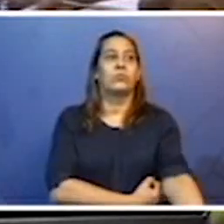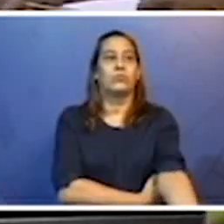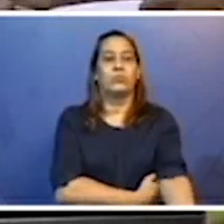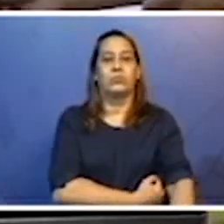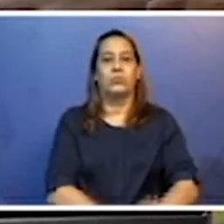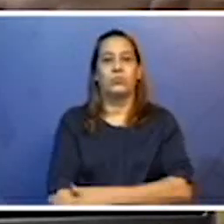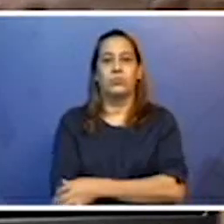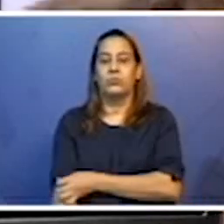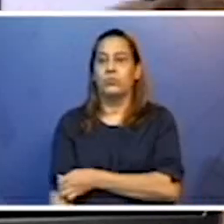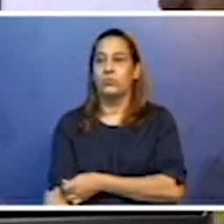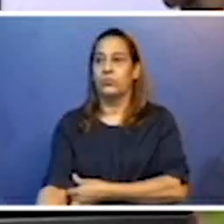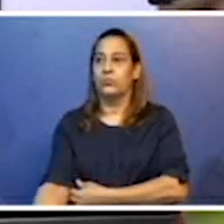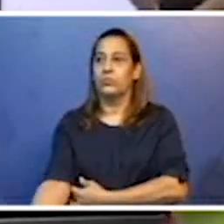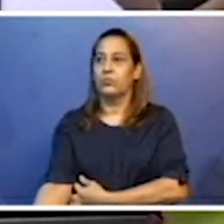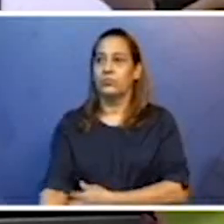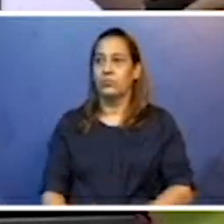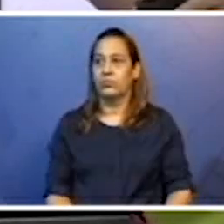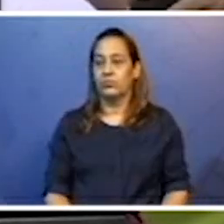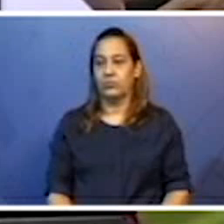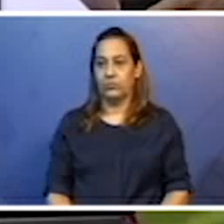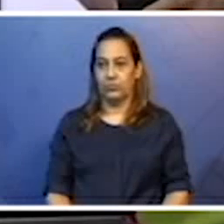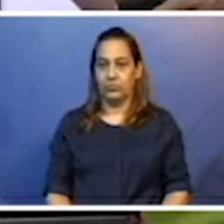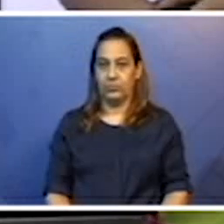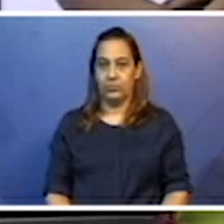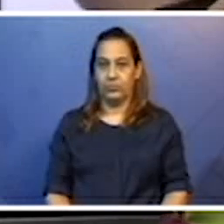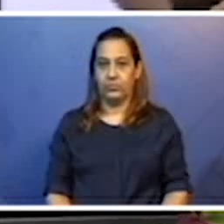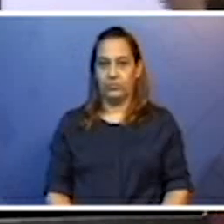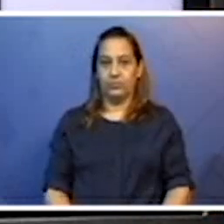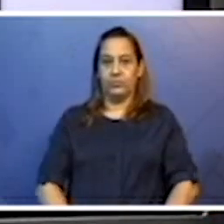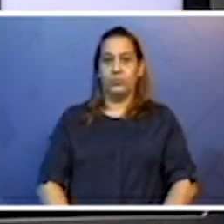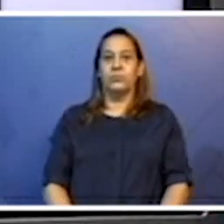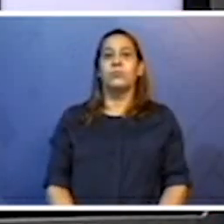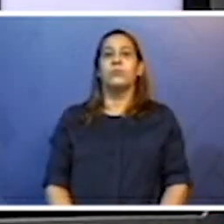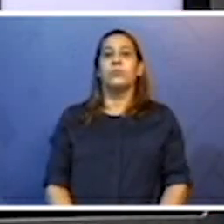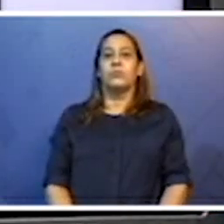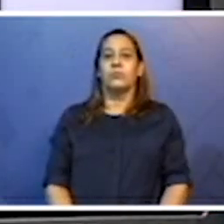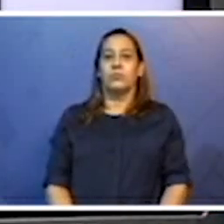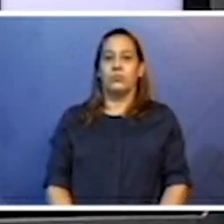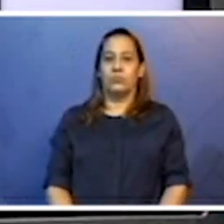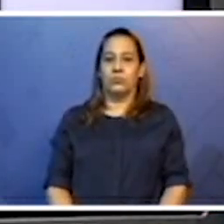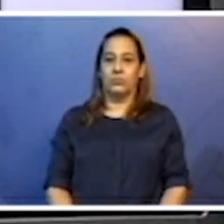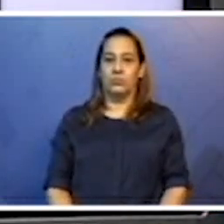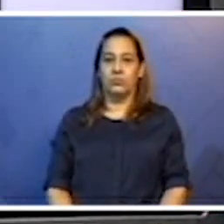olha só. 2 pacotes, tá bom?